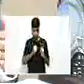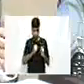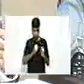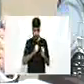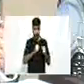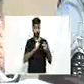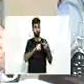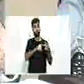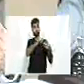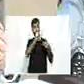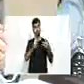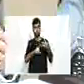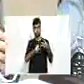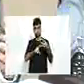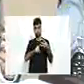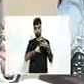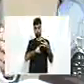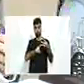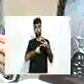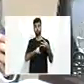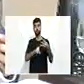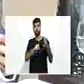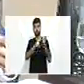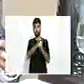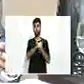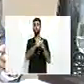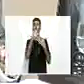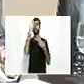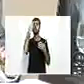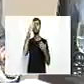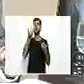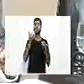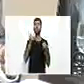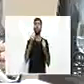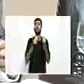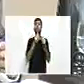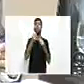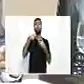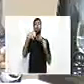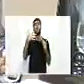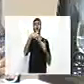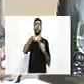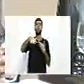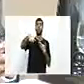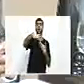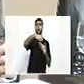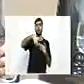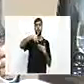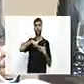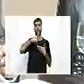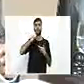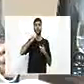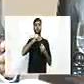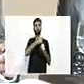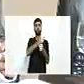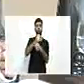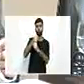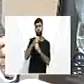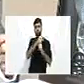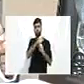denúncia Outro ponto e gostaria de saber quais são as áreas que são atendidas aí com os